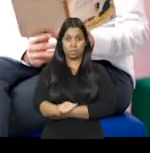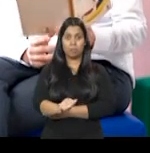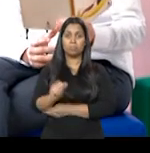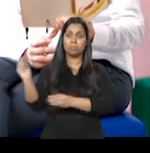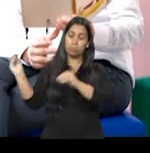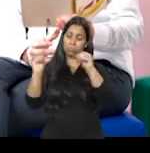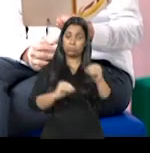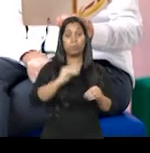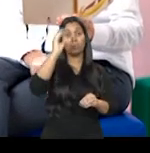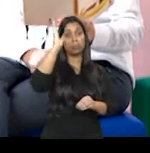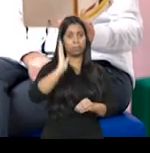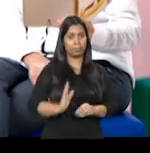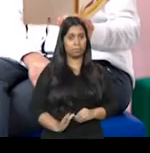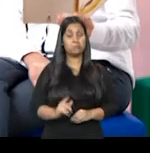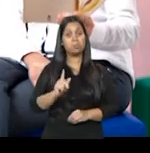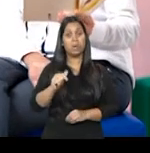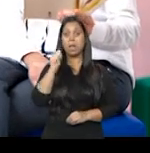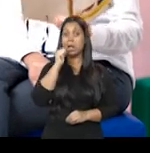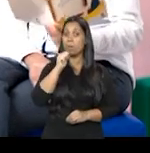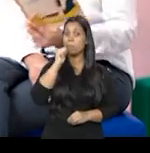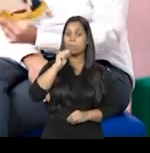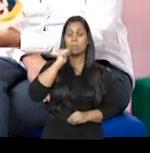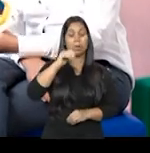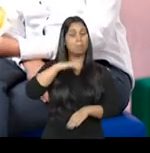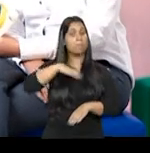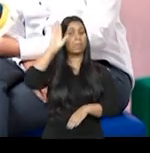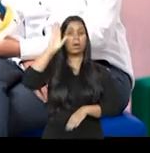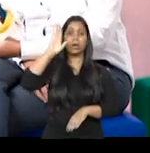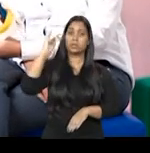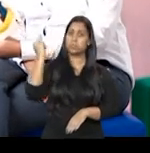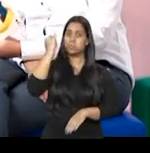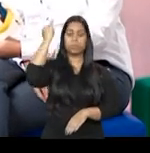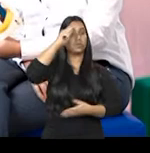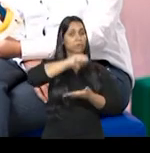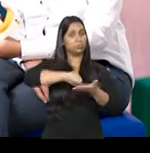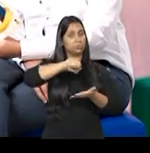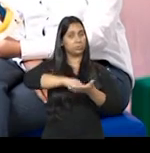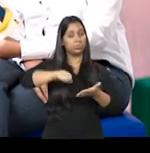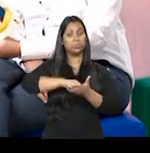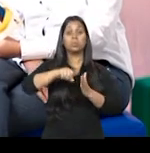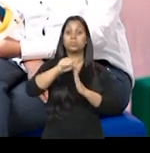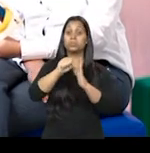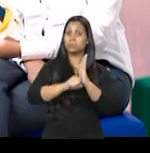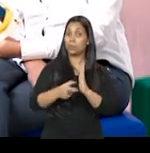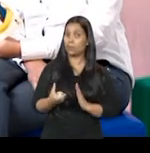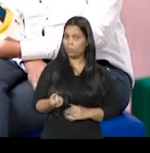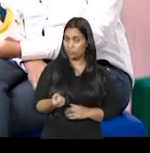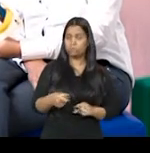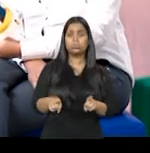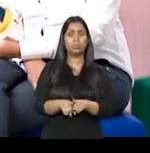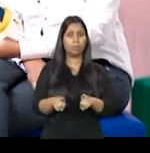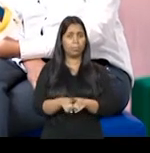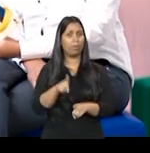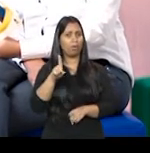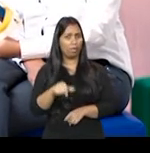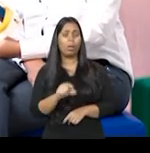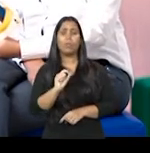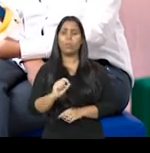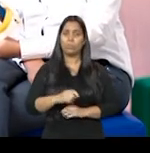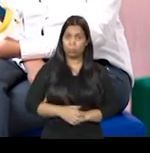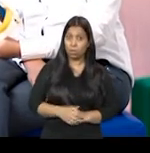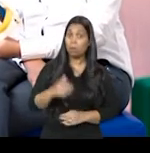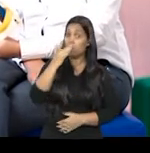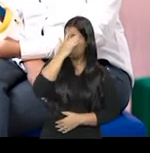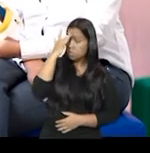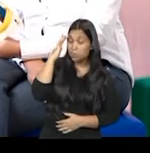naturalizou brasileira e é considerada uma das melhores escritoras brasileiras do século XX. Era também considerada